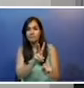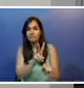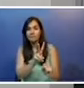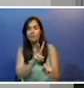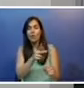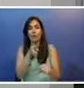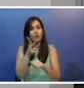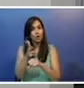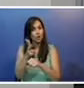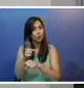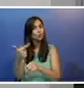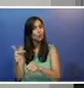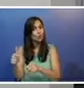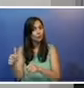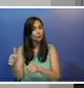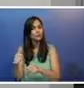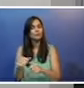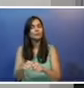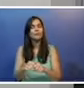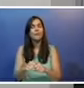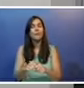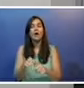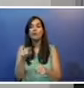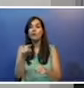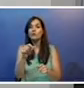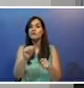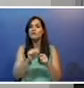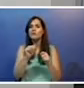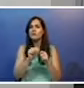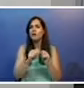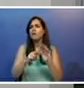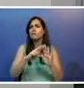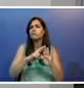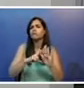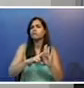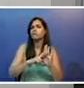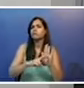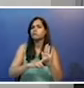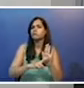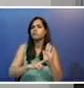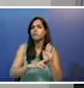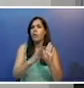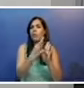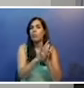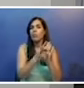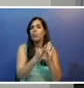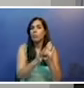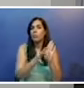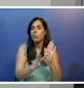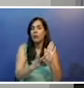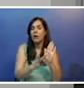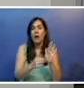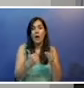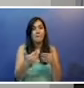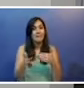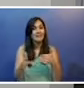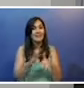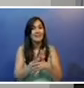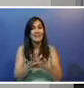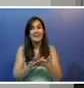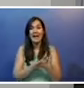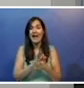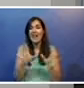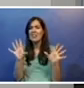novamente a videoaula, tentar fazer seguindo todas as instruções que estão aí. Se vocês não perderem nenhum